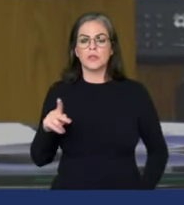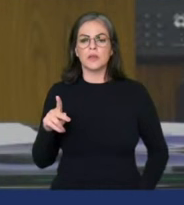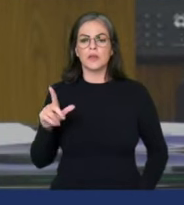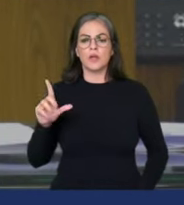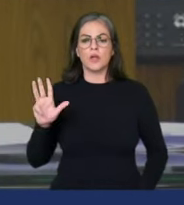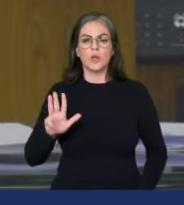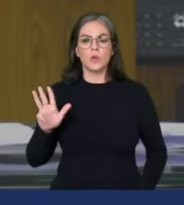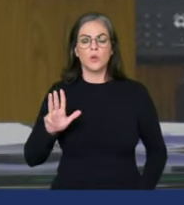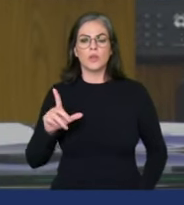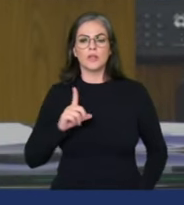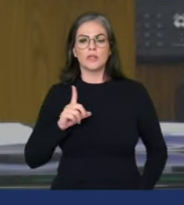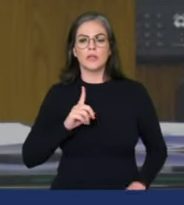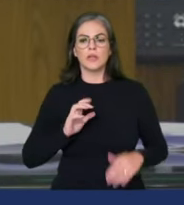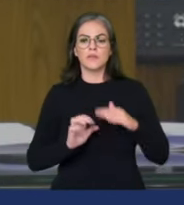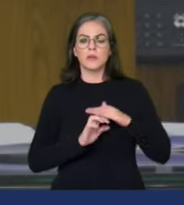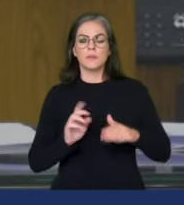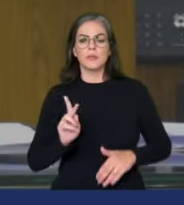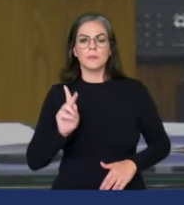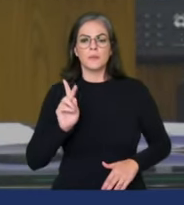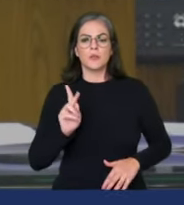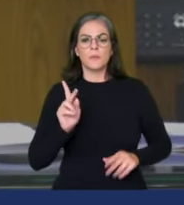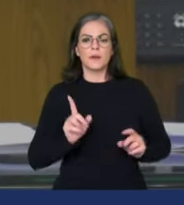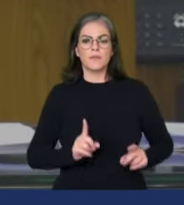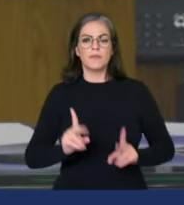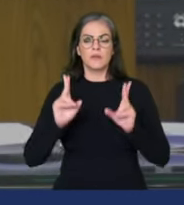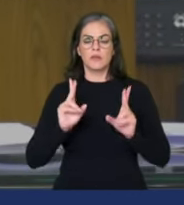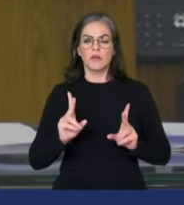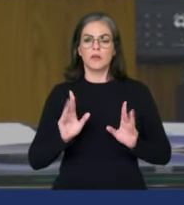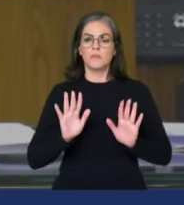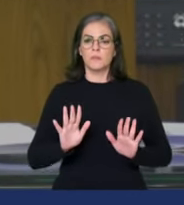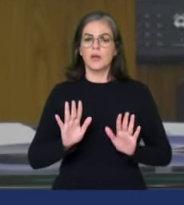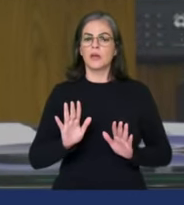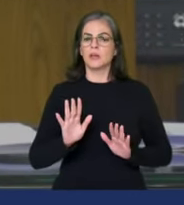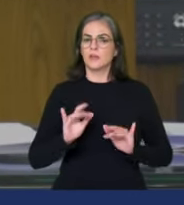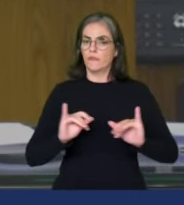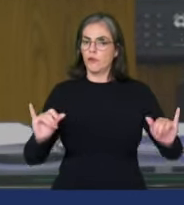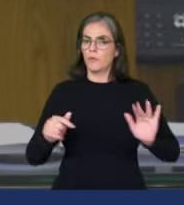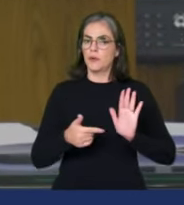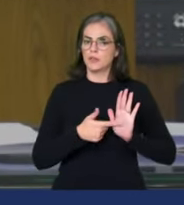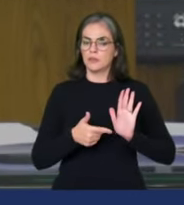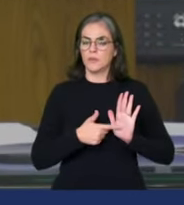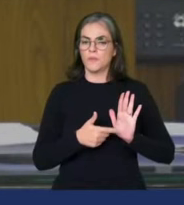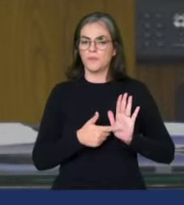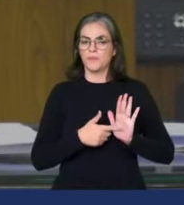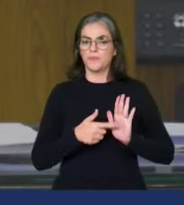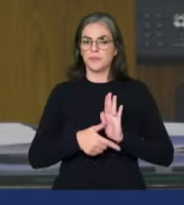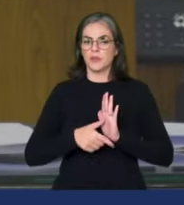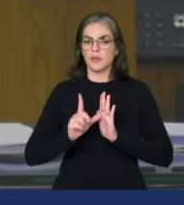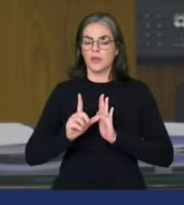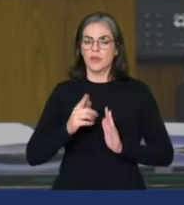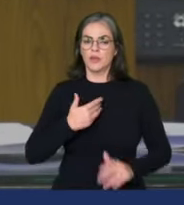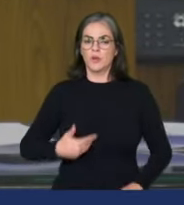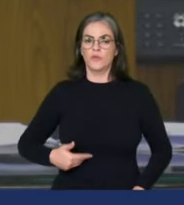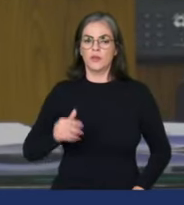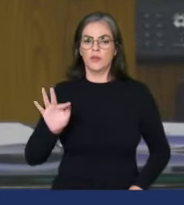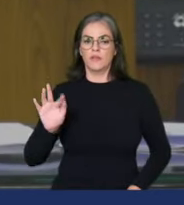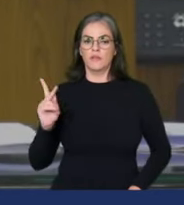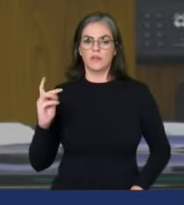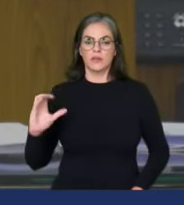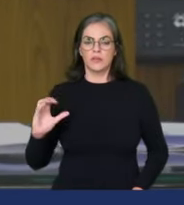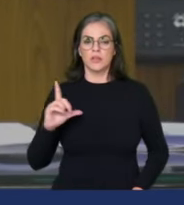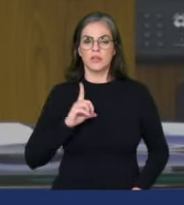da Petrobras. Os dados estatísticos estão aqui. Antes do governo FHC, tinha